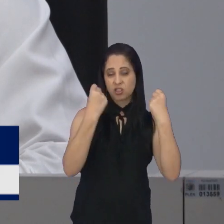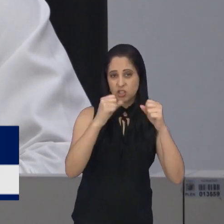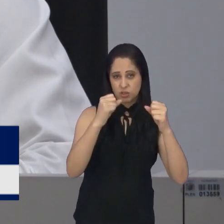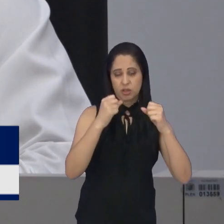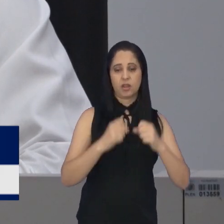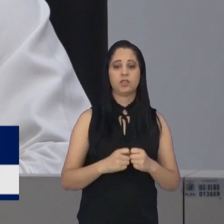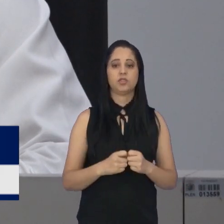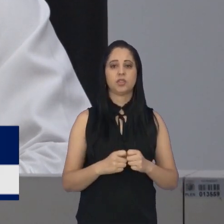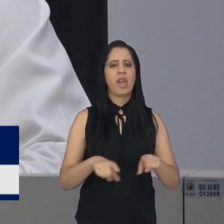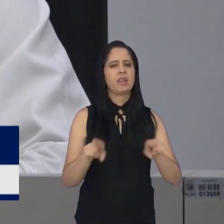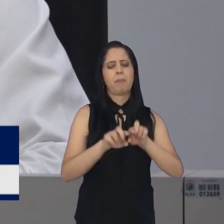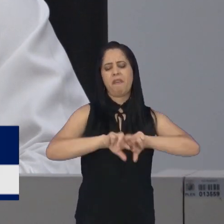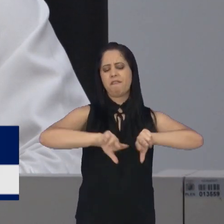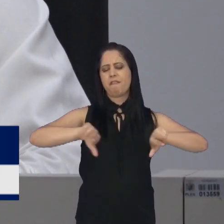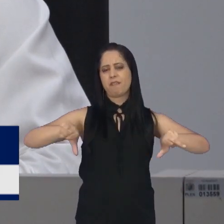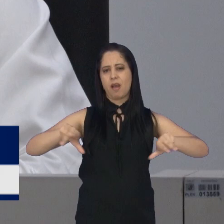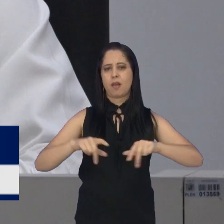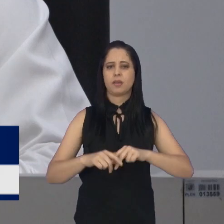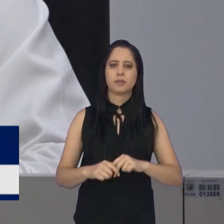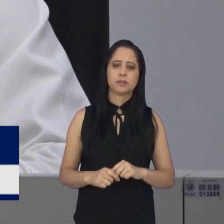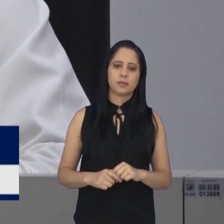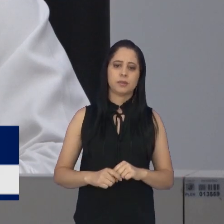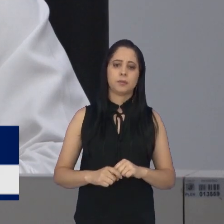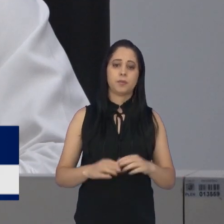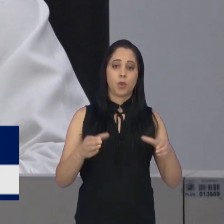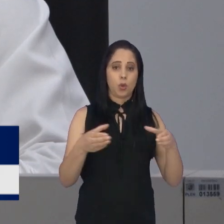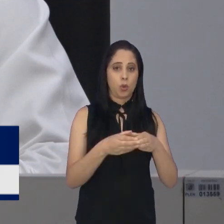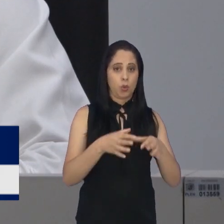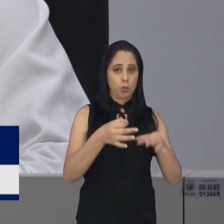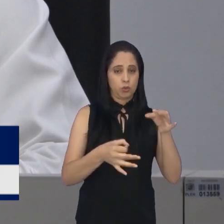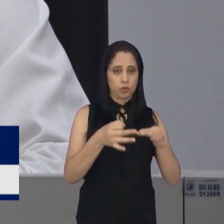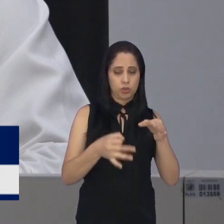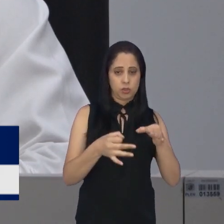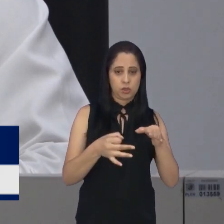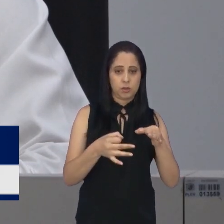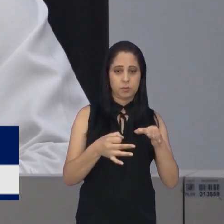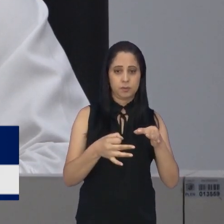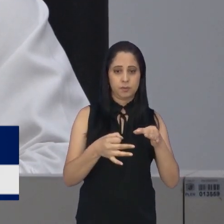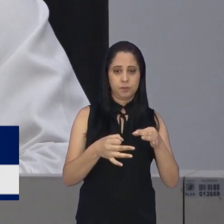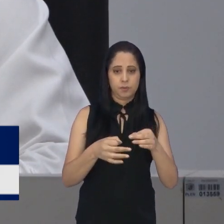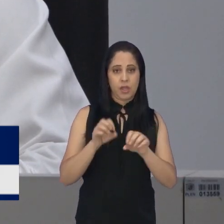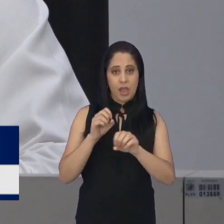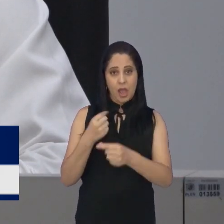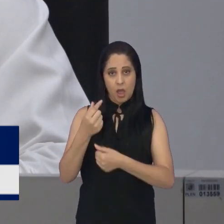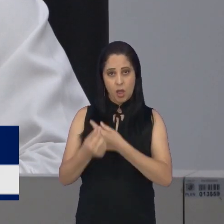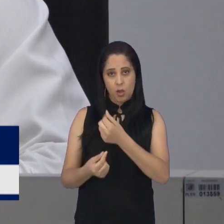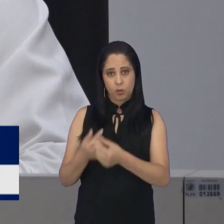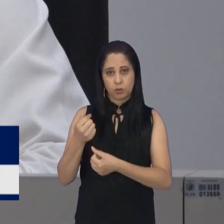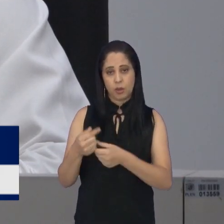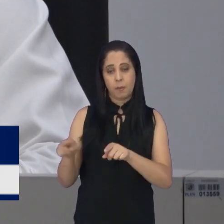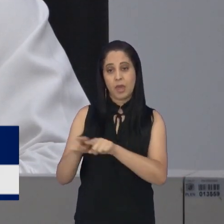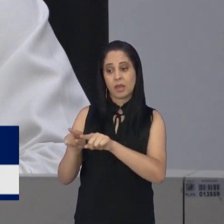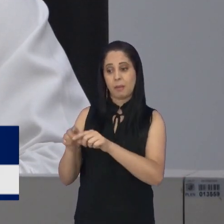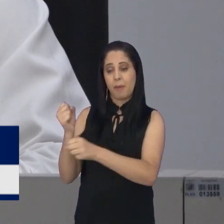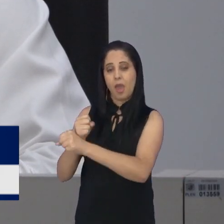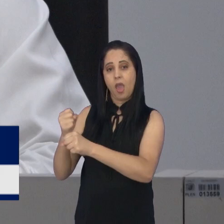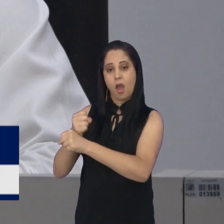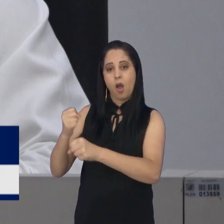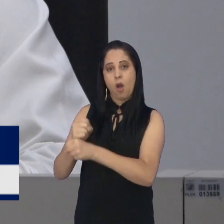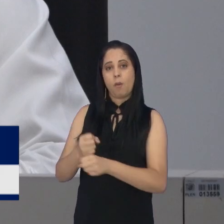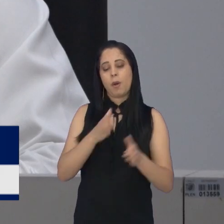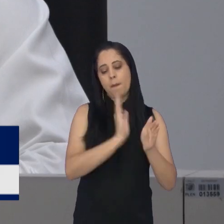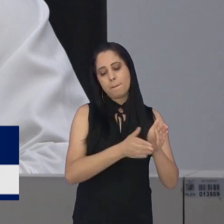dos Campos e da outras providências. Comissões Justiça, Economia e Obras.